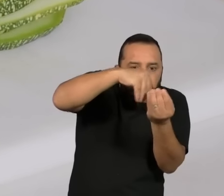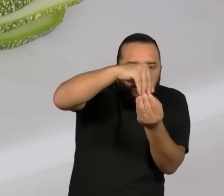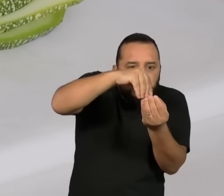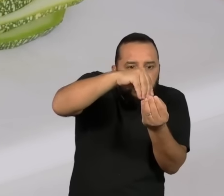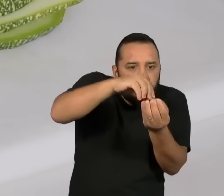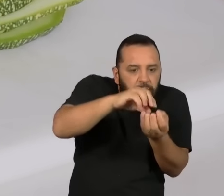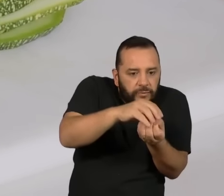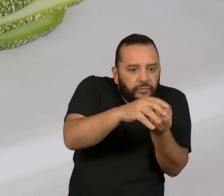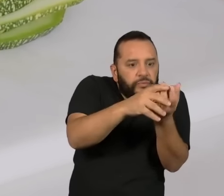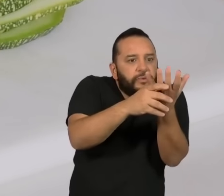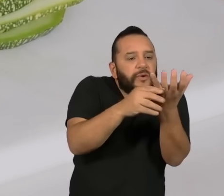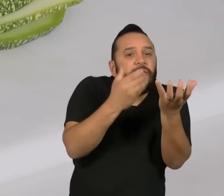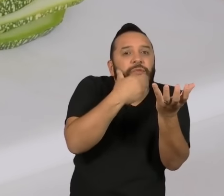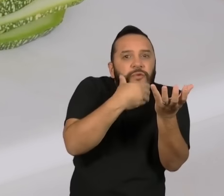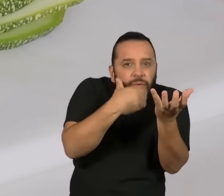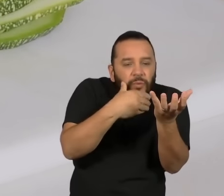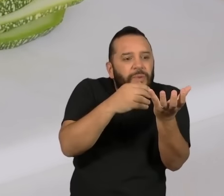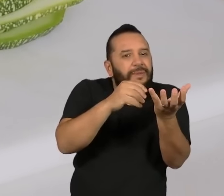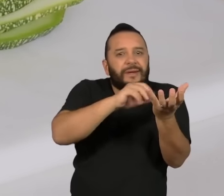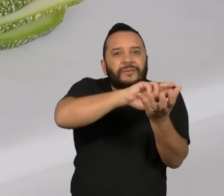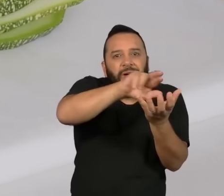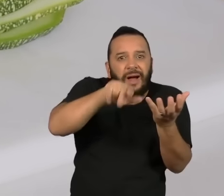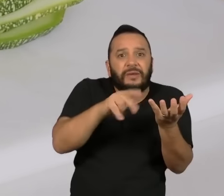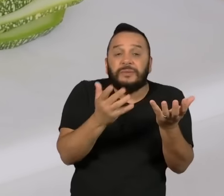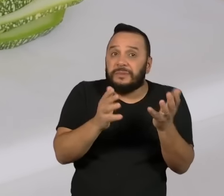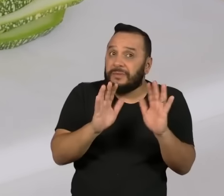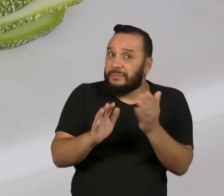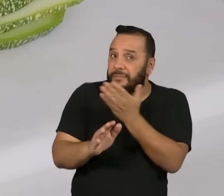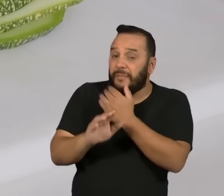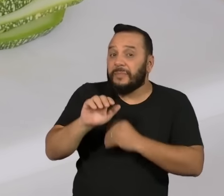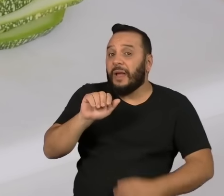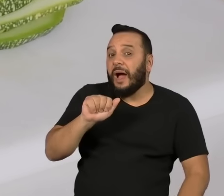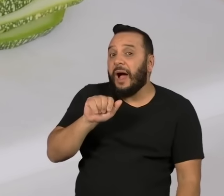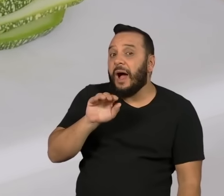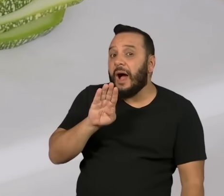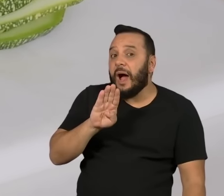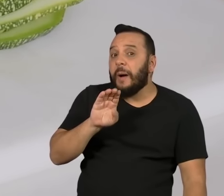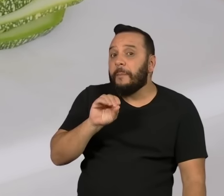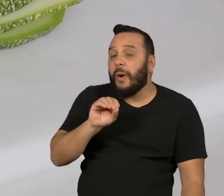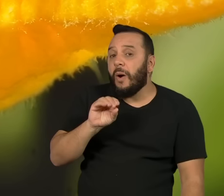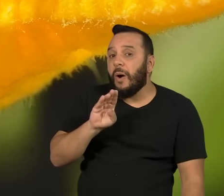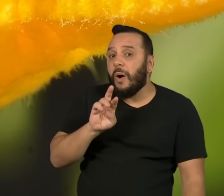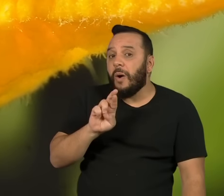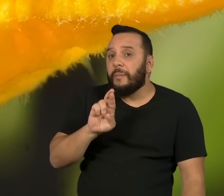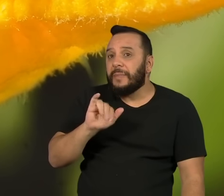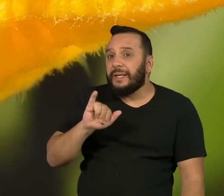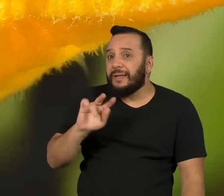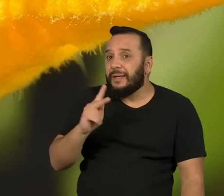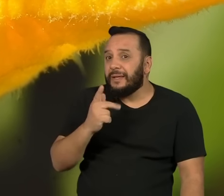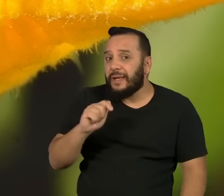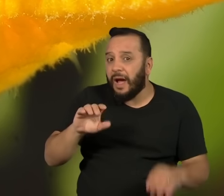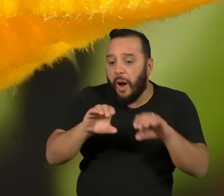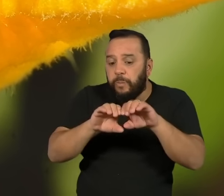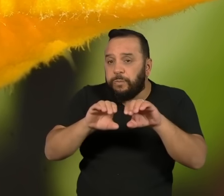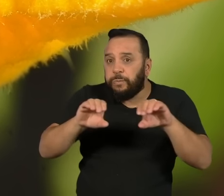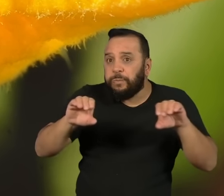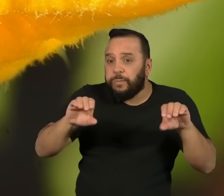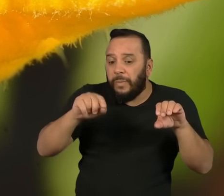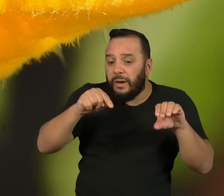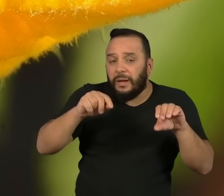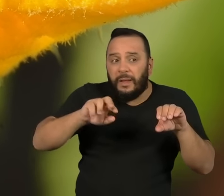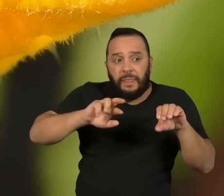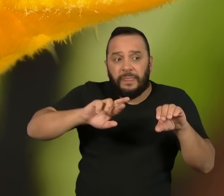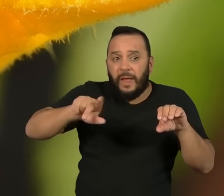para os testes. A abobrinha não é nativa do Brasil, e sim do México. Foi selecionada por